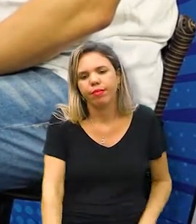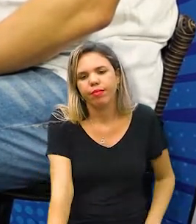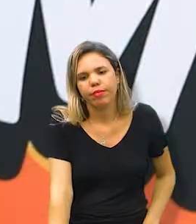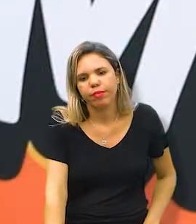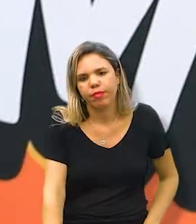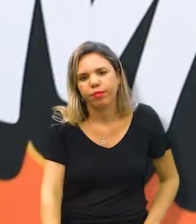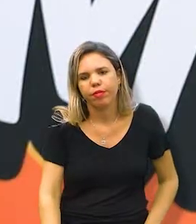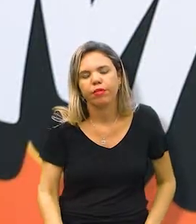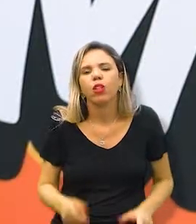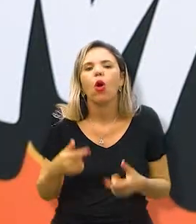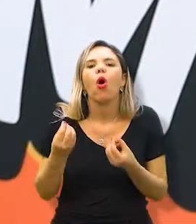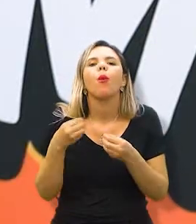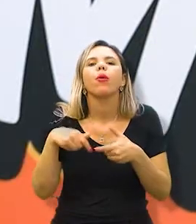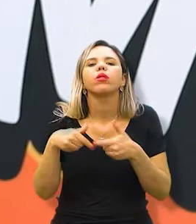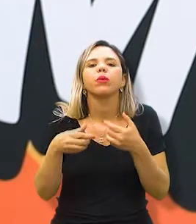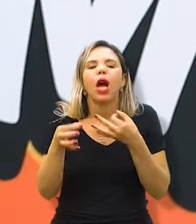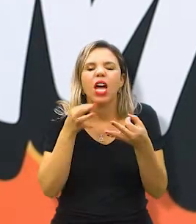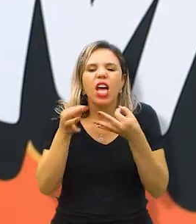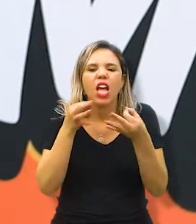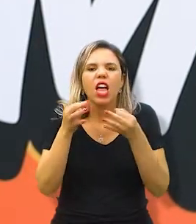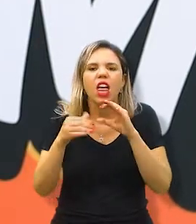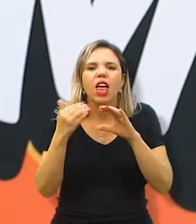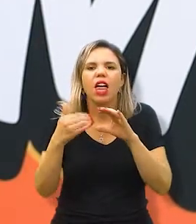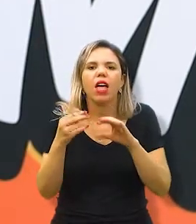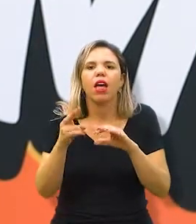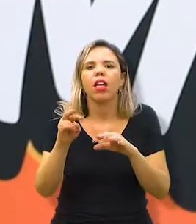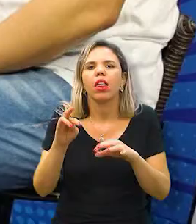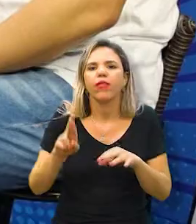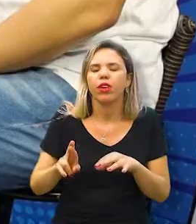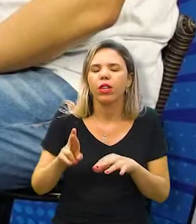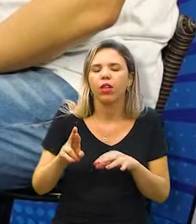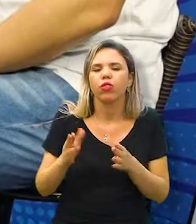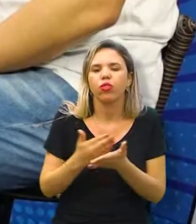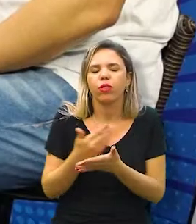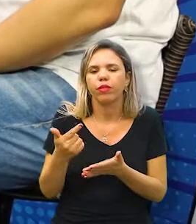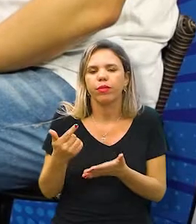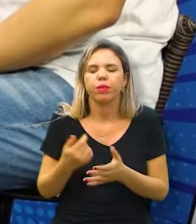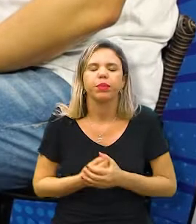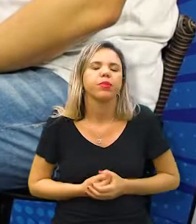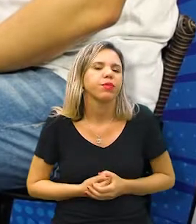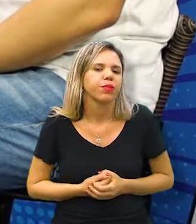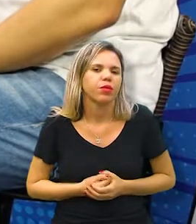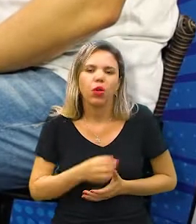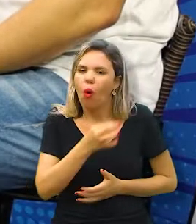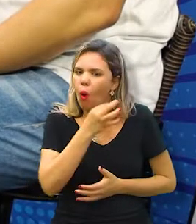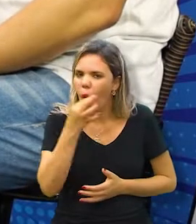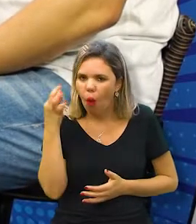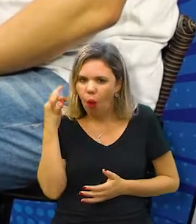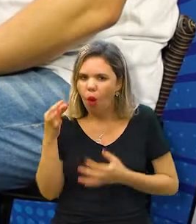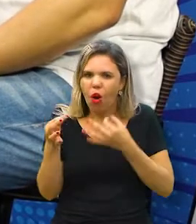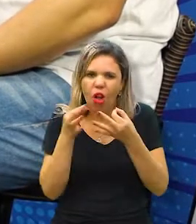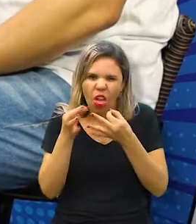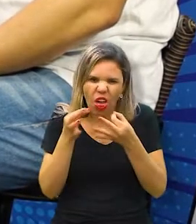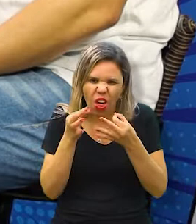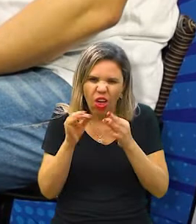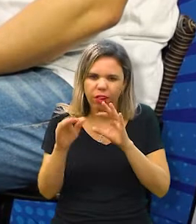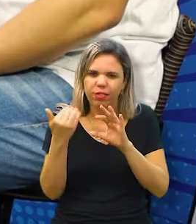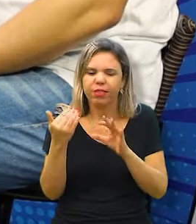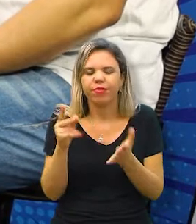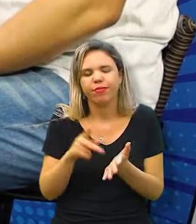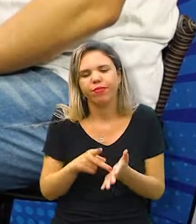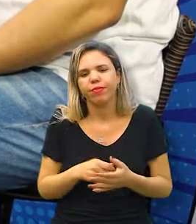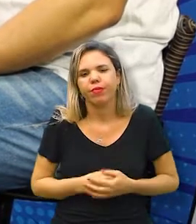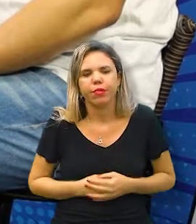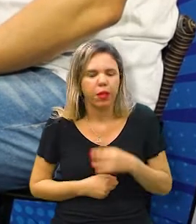buscando. Como é que você está trabalhando as críticas de Victor? Olha, elas estão ótimas,